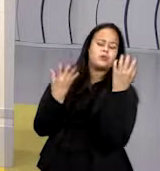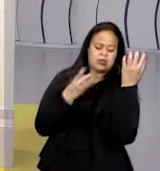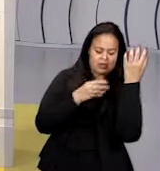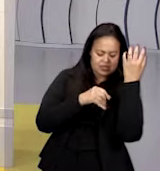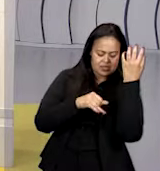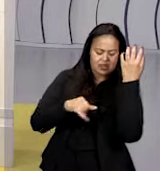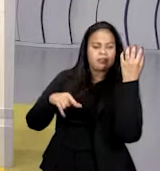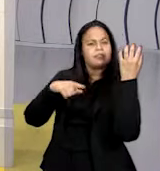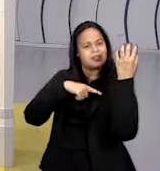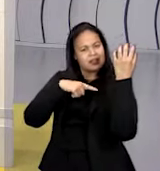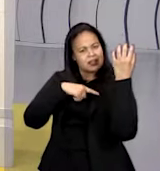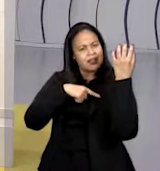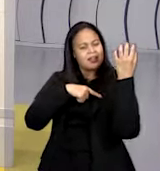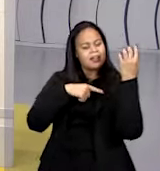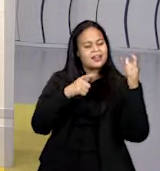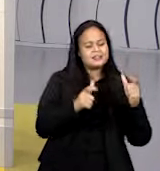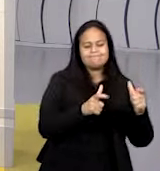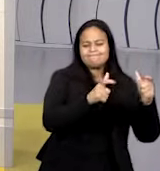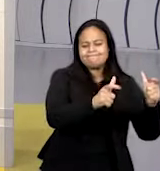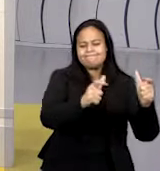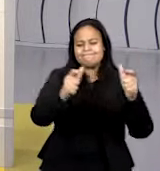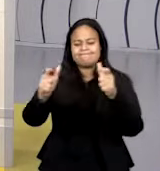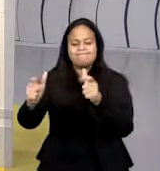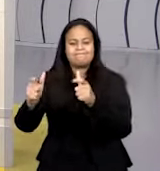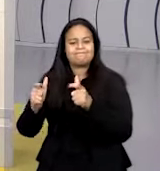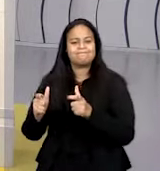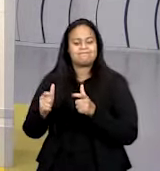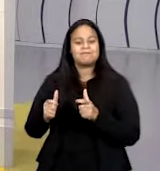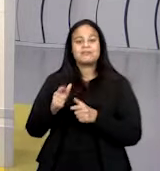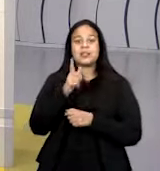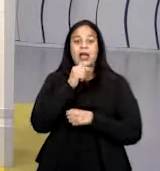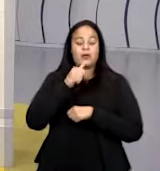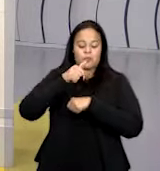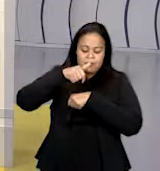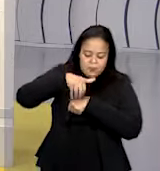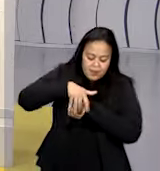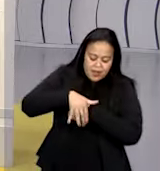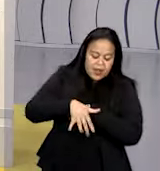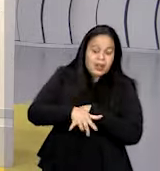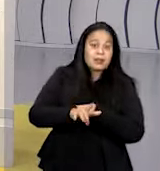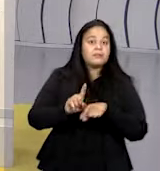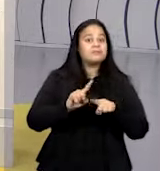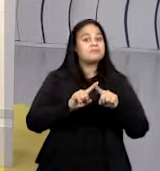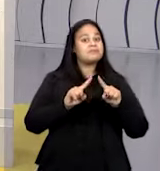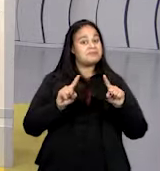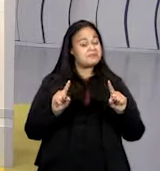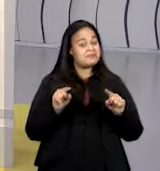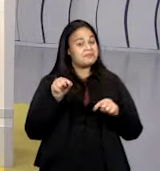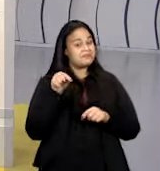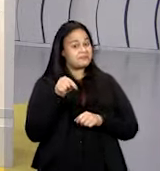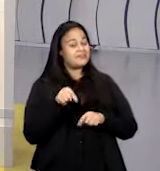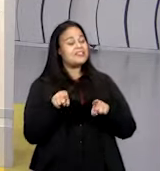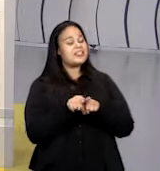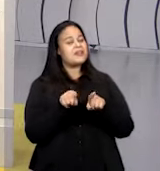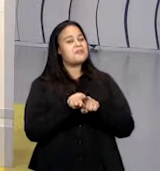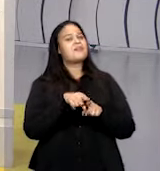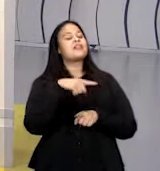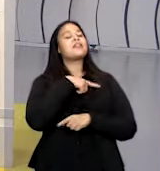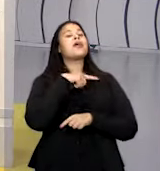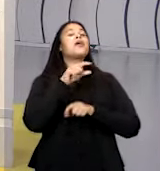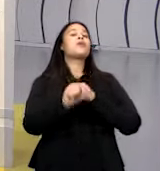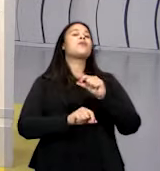em algum lugarzinho ali, tem nascente de água, mas ali também